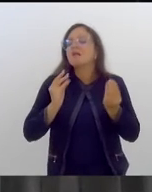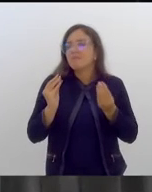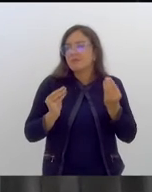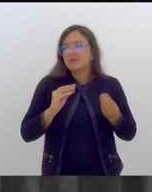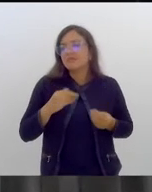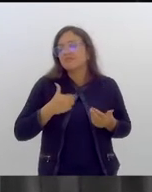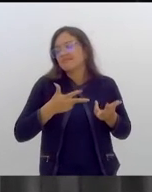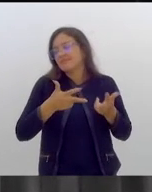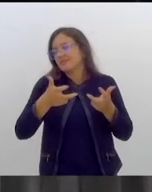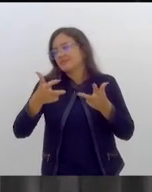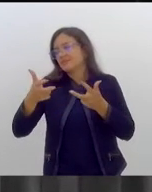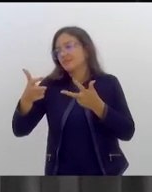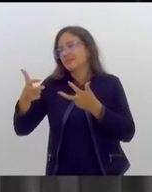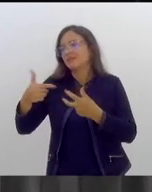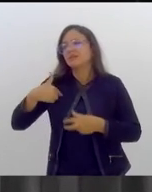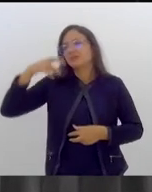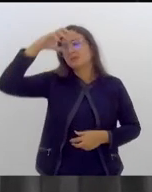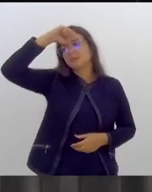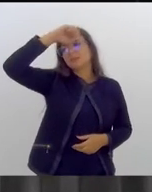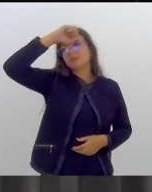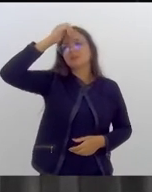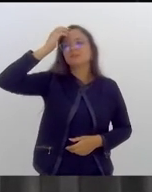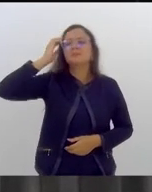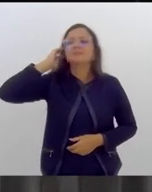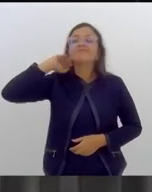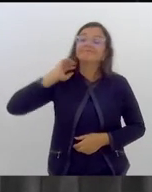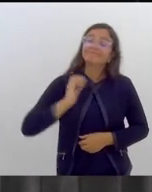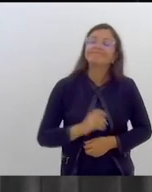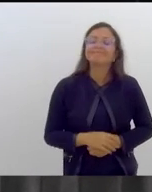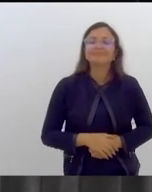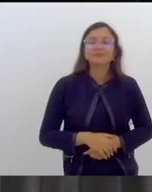falamos nos nossos dias